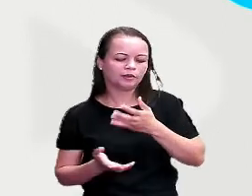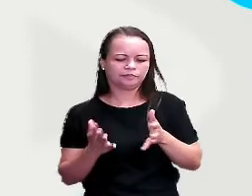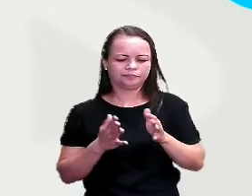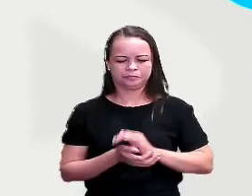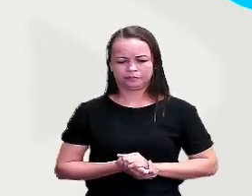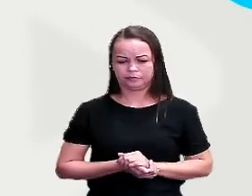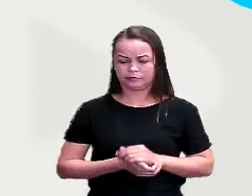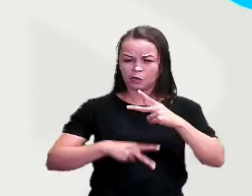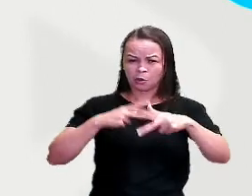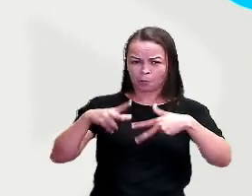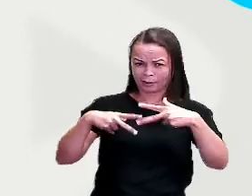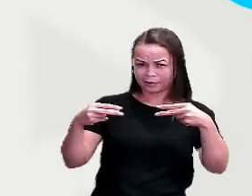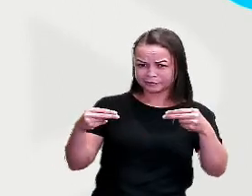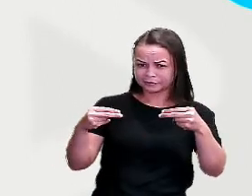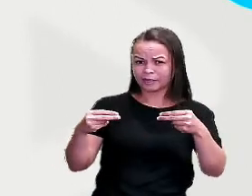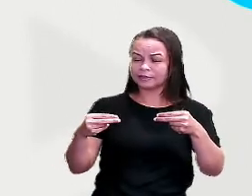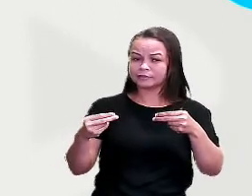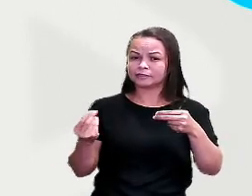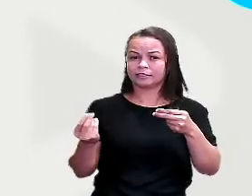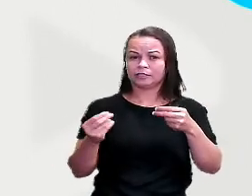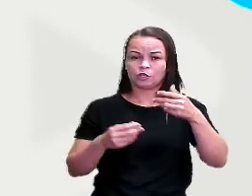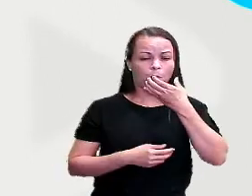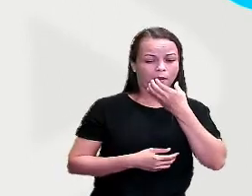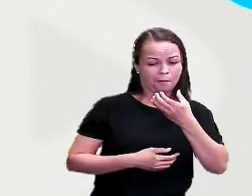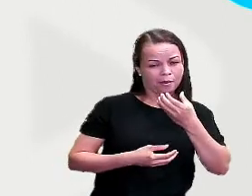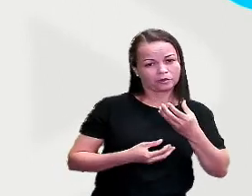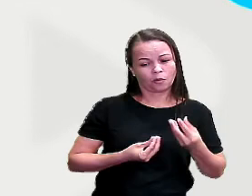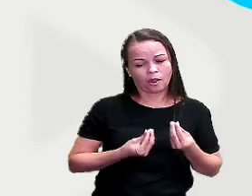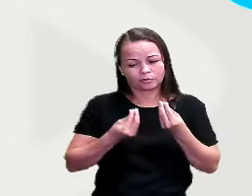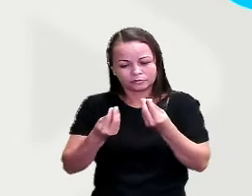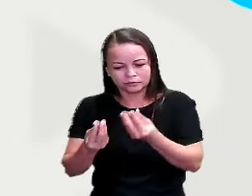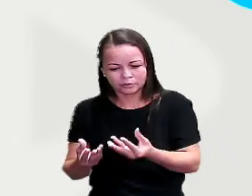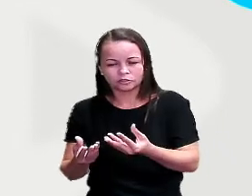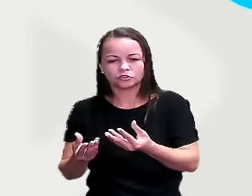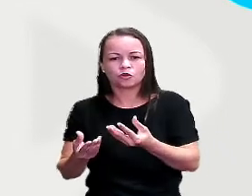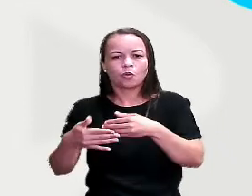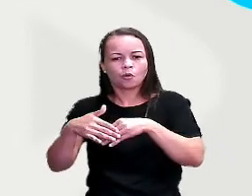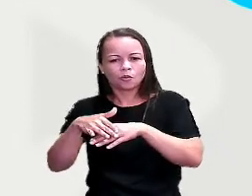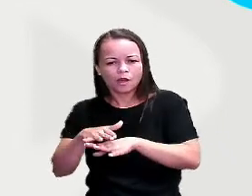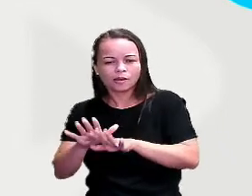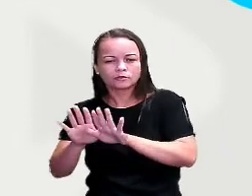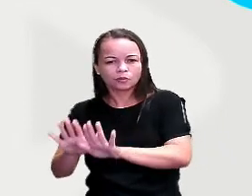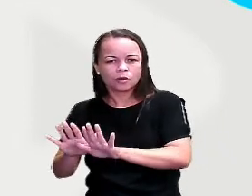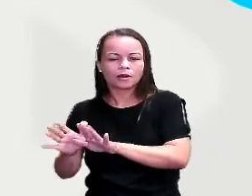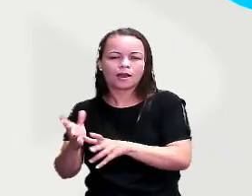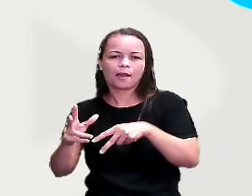lá dormindo, já pensando, sonhando em ganhar um coelhinho. E o Papai Noel foi e colocou lá.